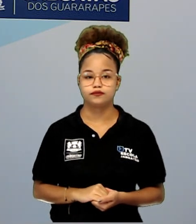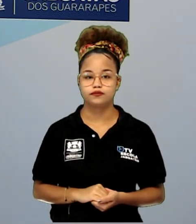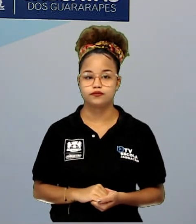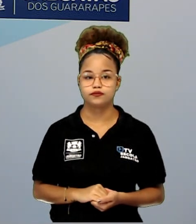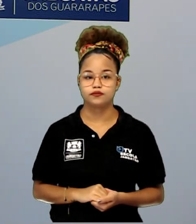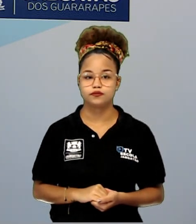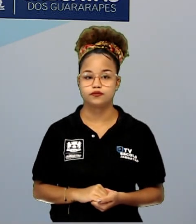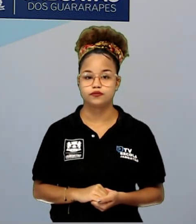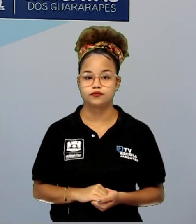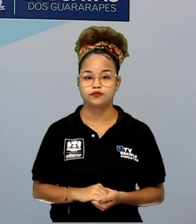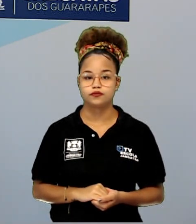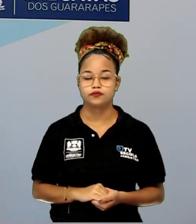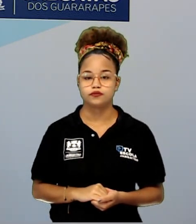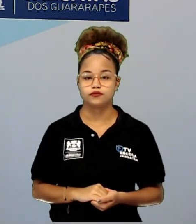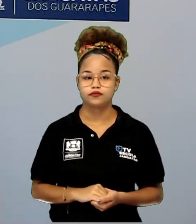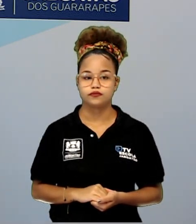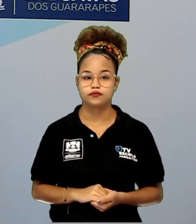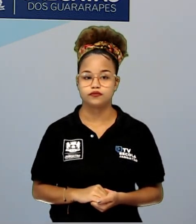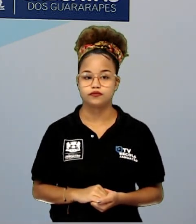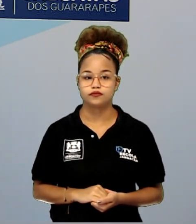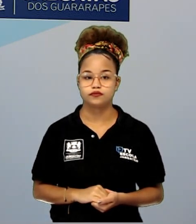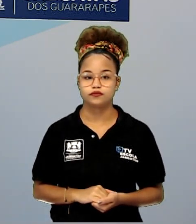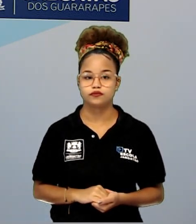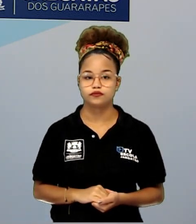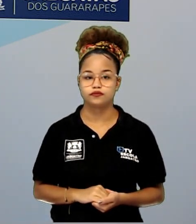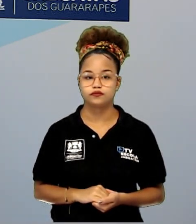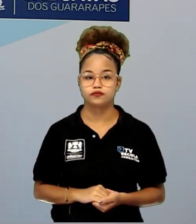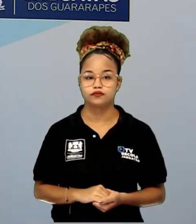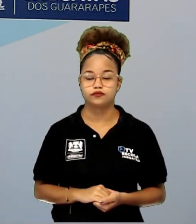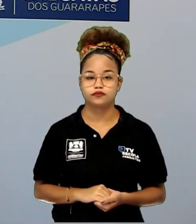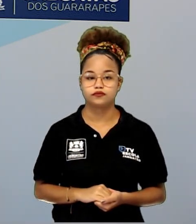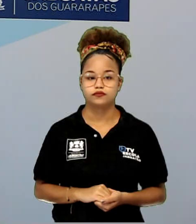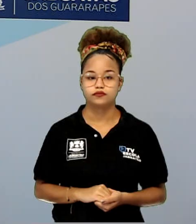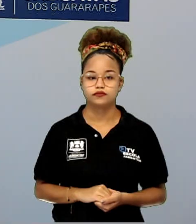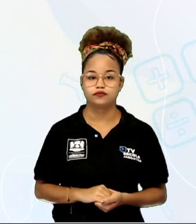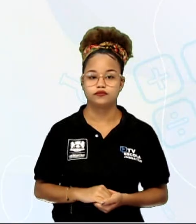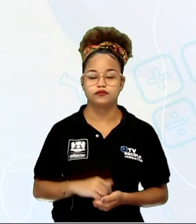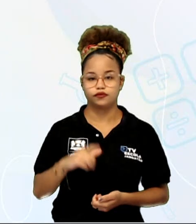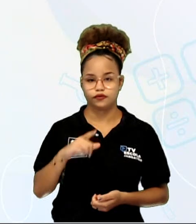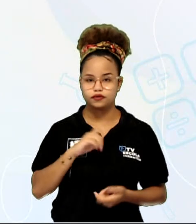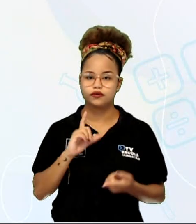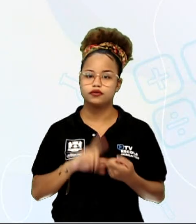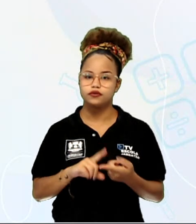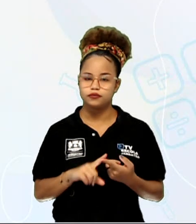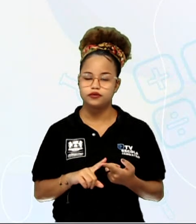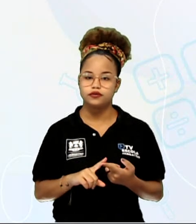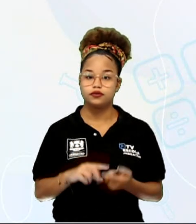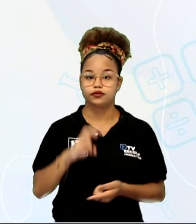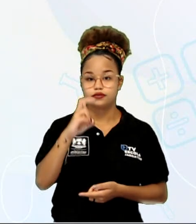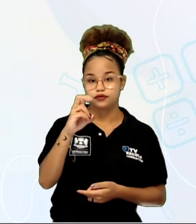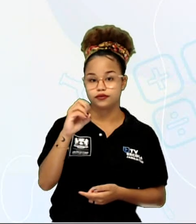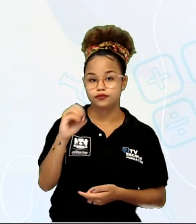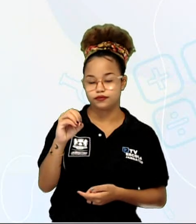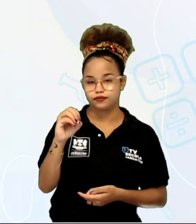Tá? Temos a cédula de R$ 20. Temos a cédula também de